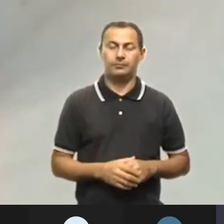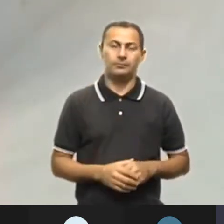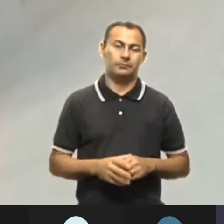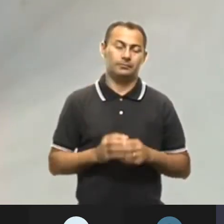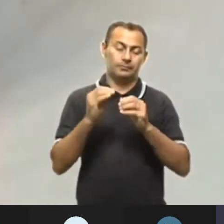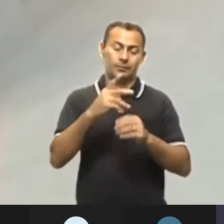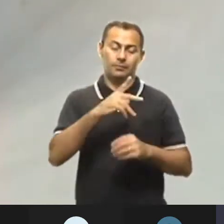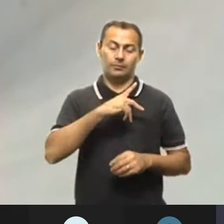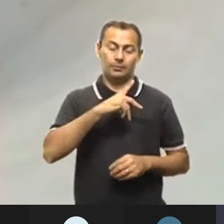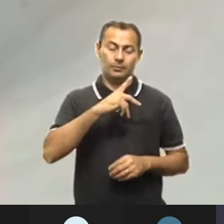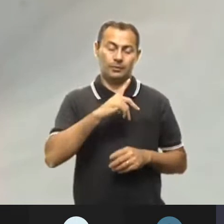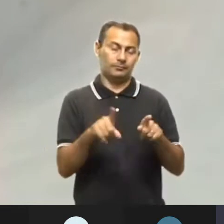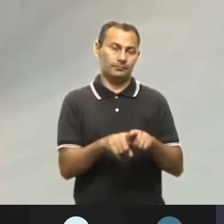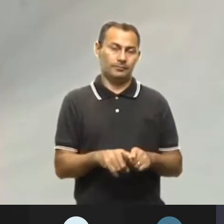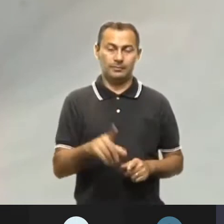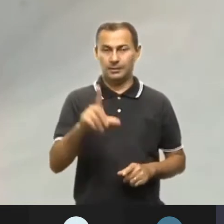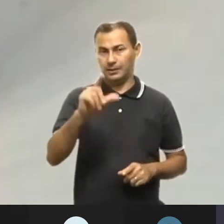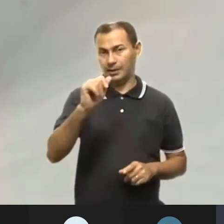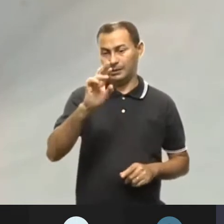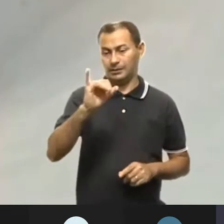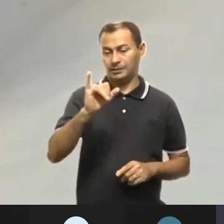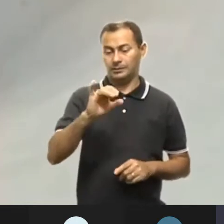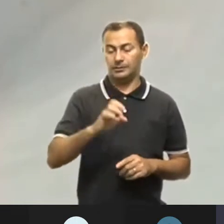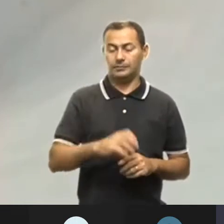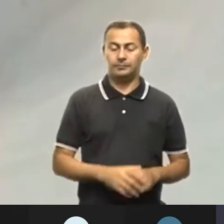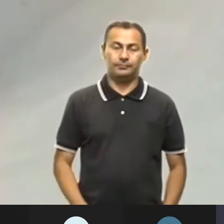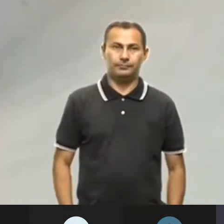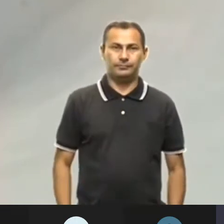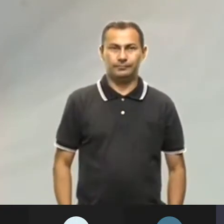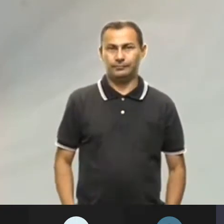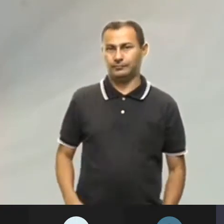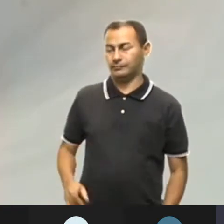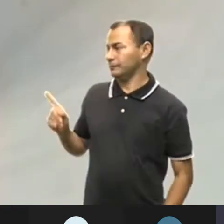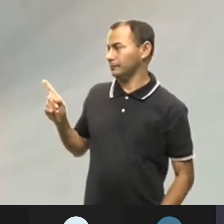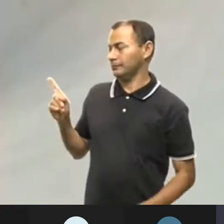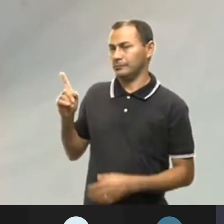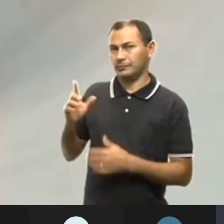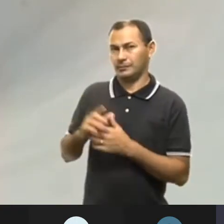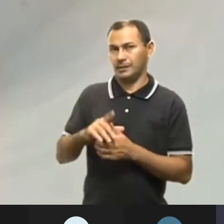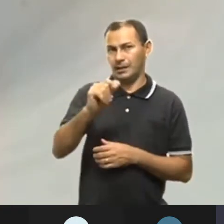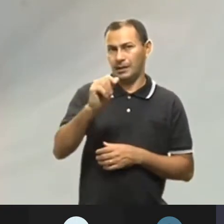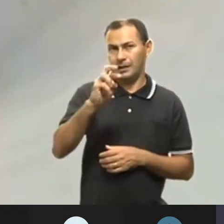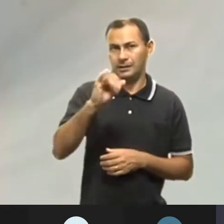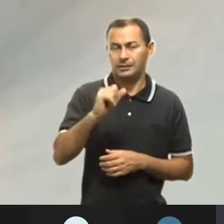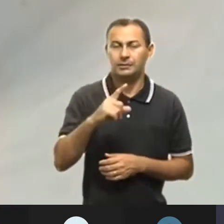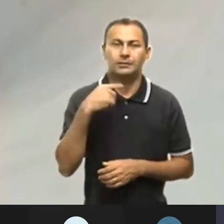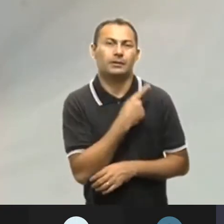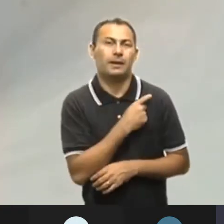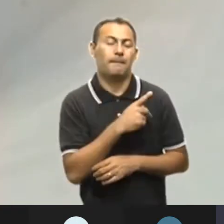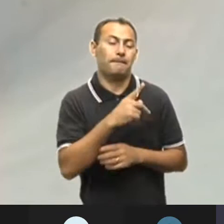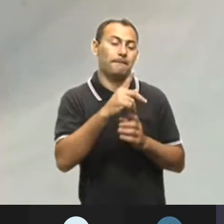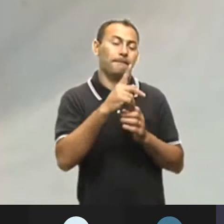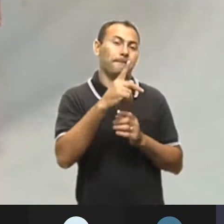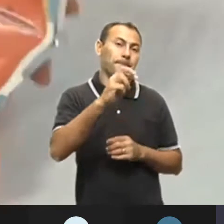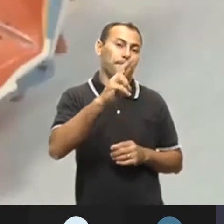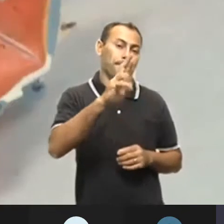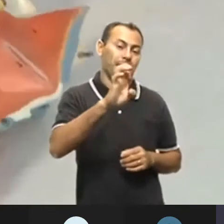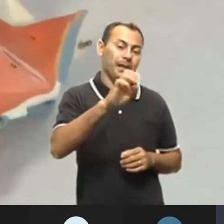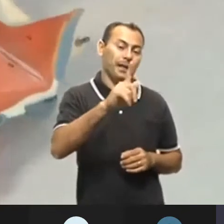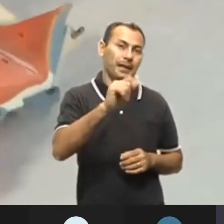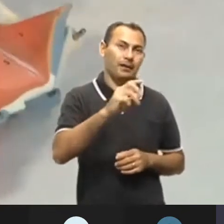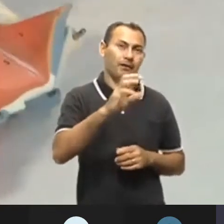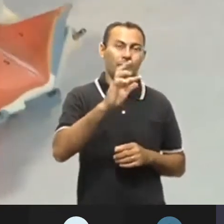para o pulmão. Nessa parte laríngea, né, da faringe aí, no início da laringe, nós temos aí as pregas